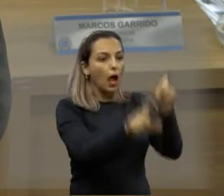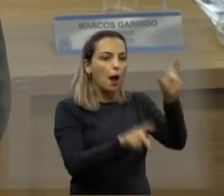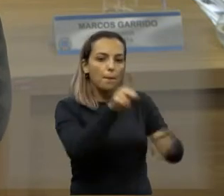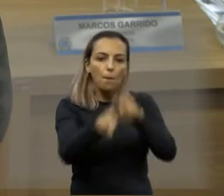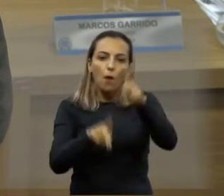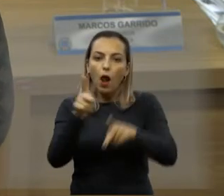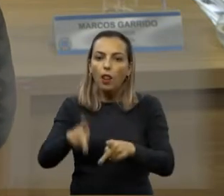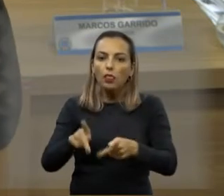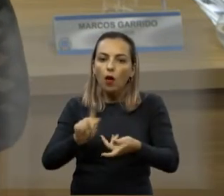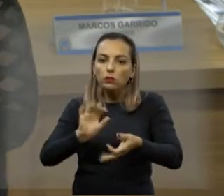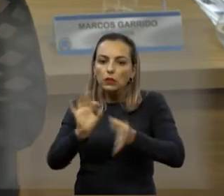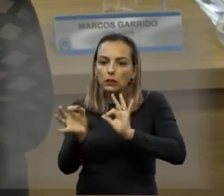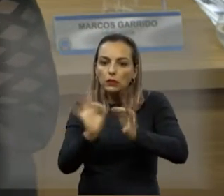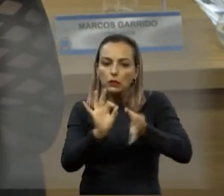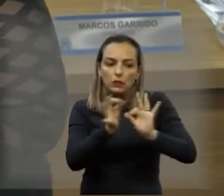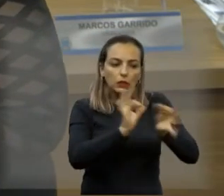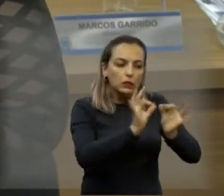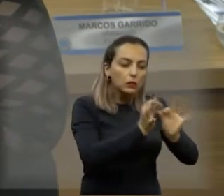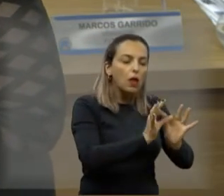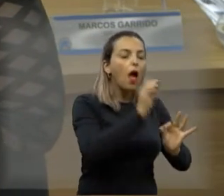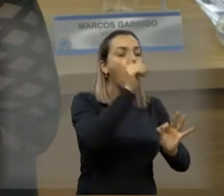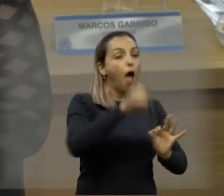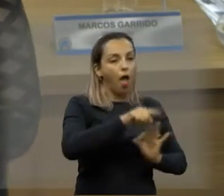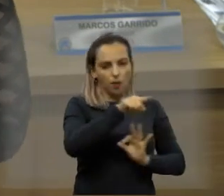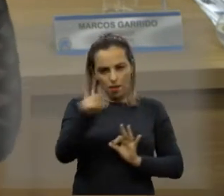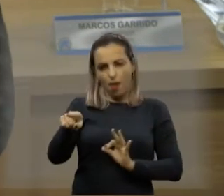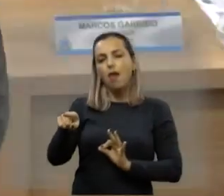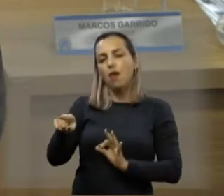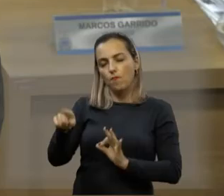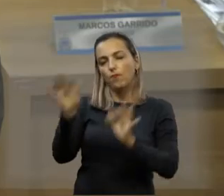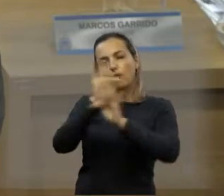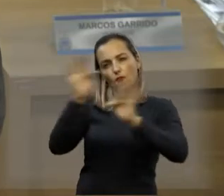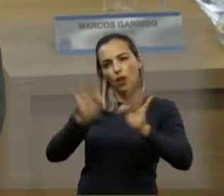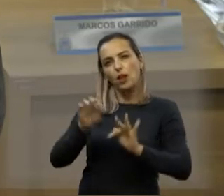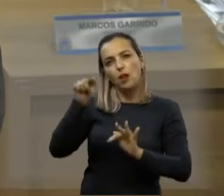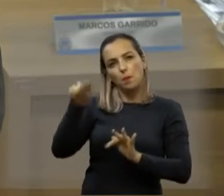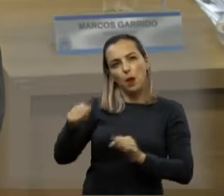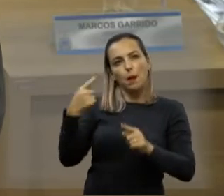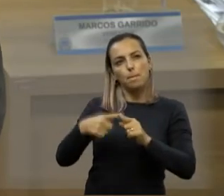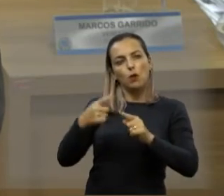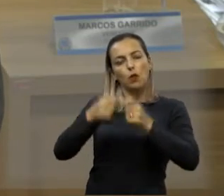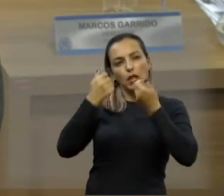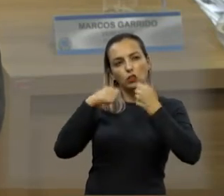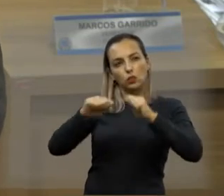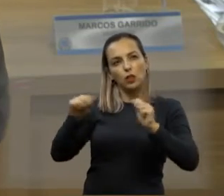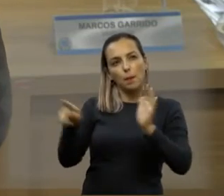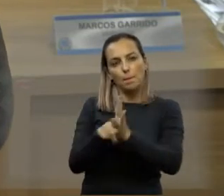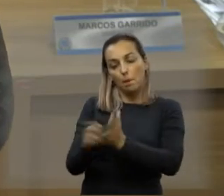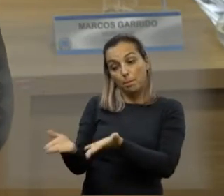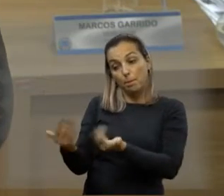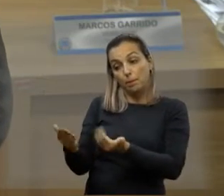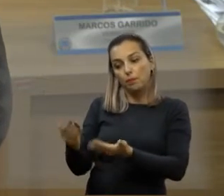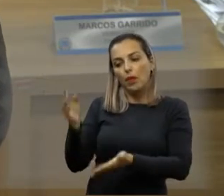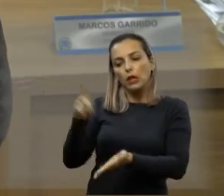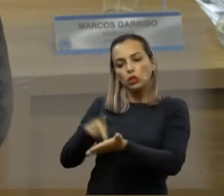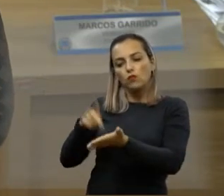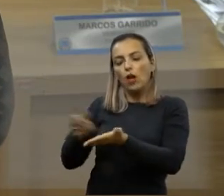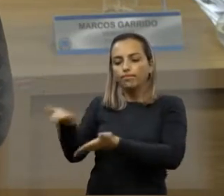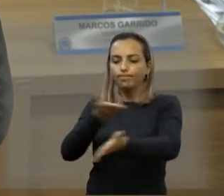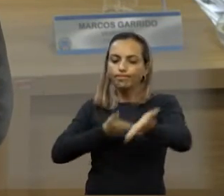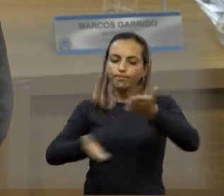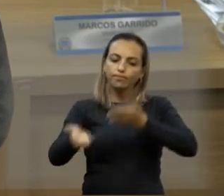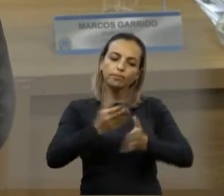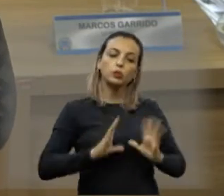diversas mãos e eu fico muito feliz Stacey com uma forma que você tá conduzindo assessoria de políticas para a juventude que D e com todas as